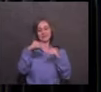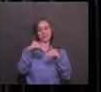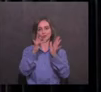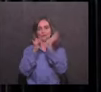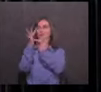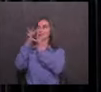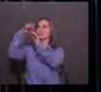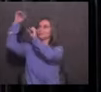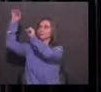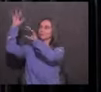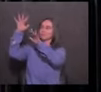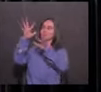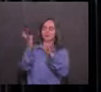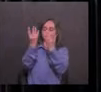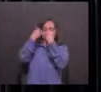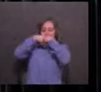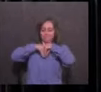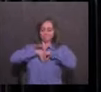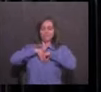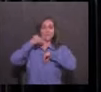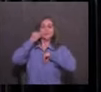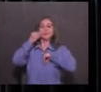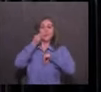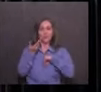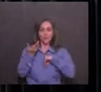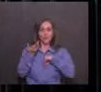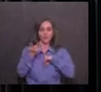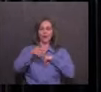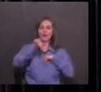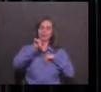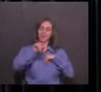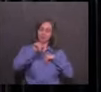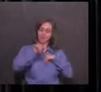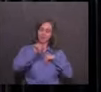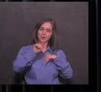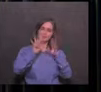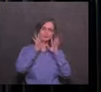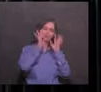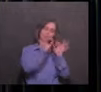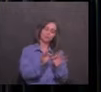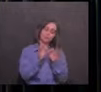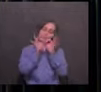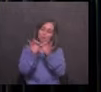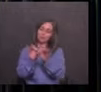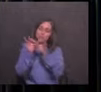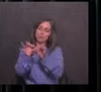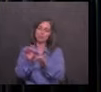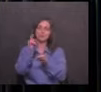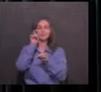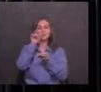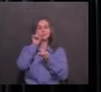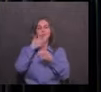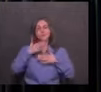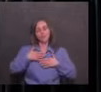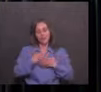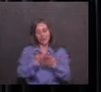Cristo e continua ainda a ser refúgio, aconchego e amparo no caminho que